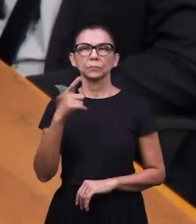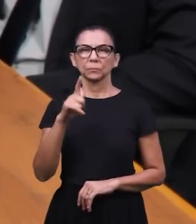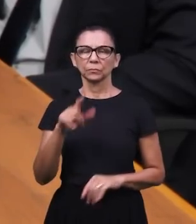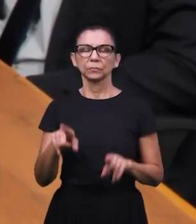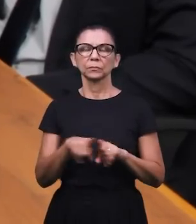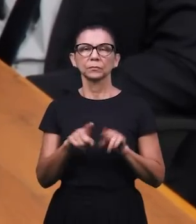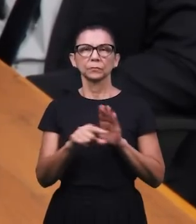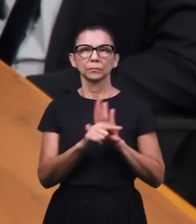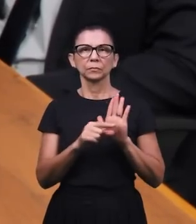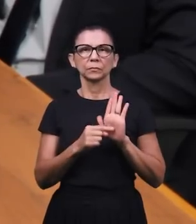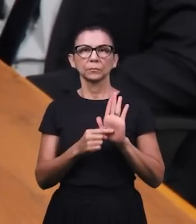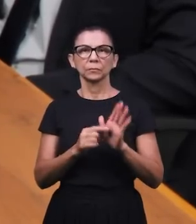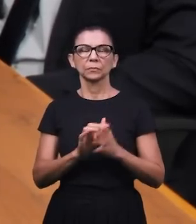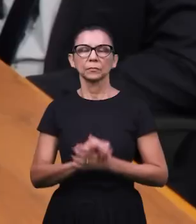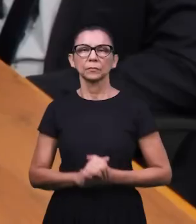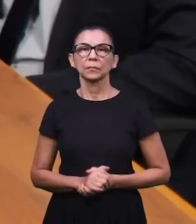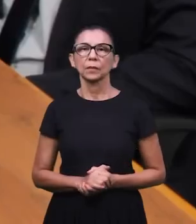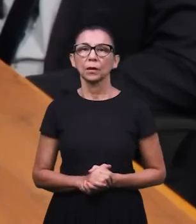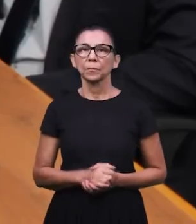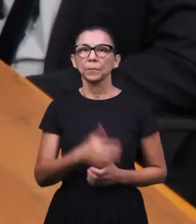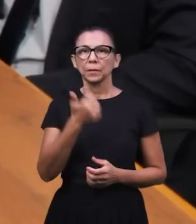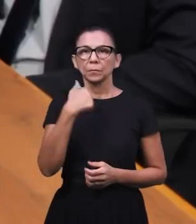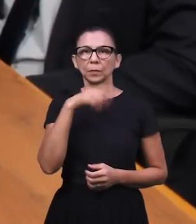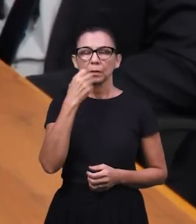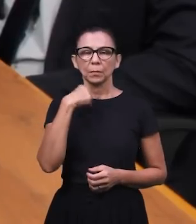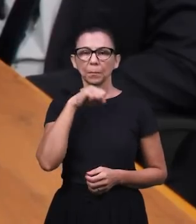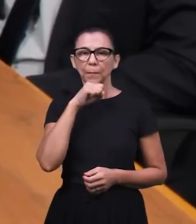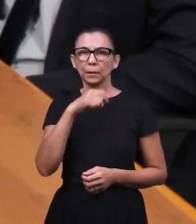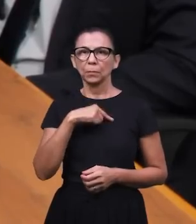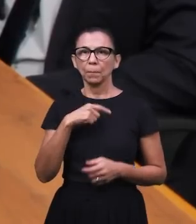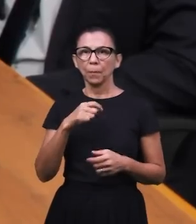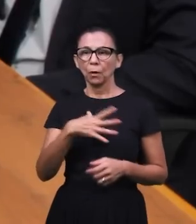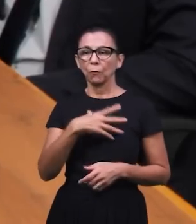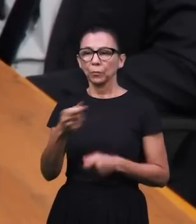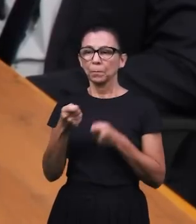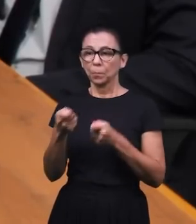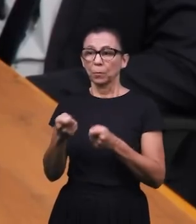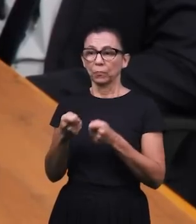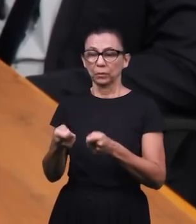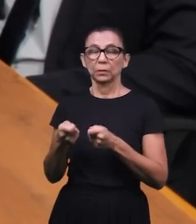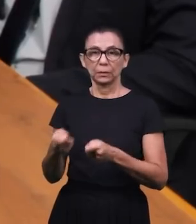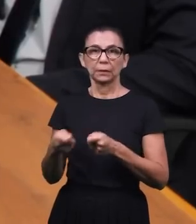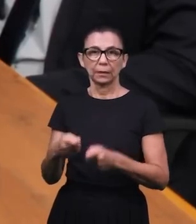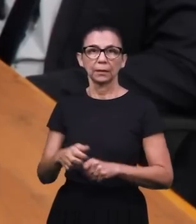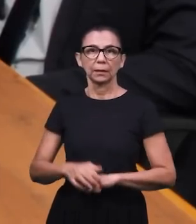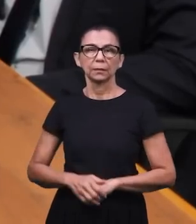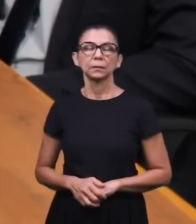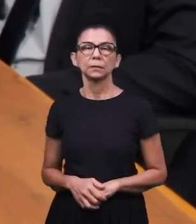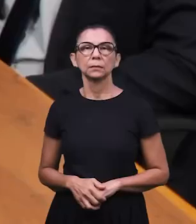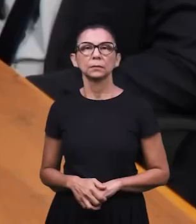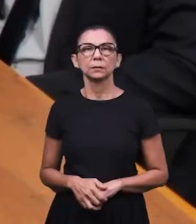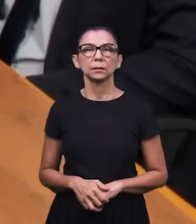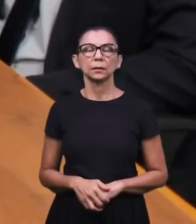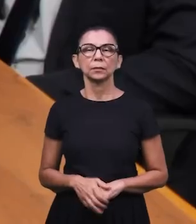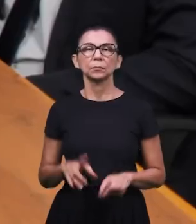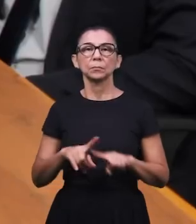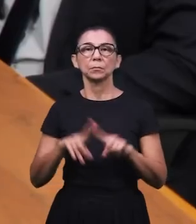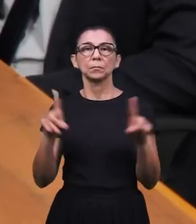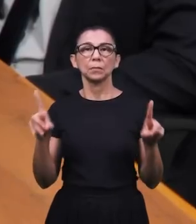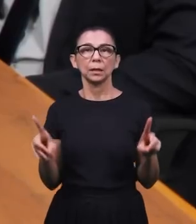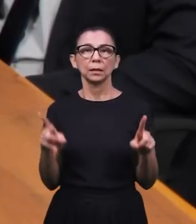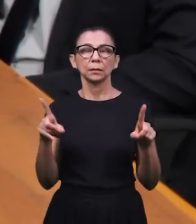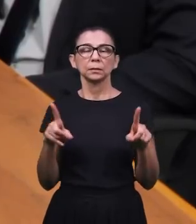provocar a ira, né? Vós, pais, não provoquei a ira dos vossos filhos, mas criaram a doutrina, a demonstração do